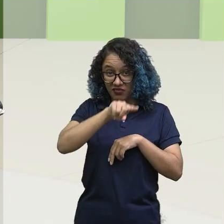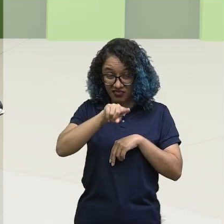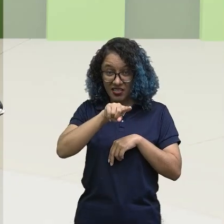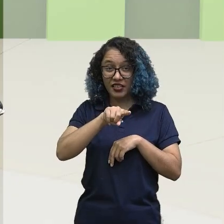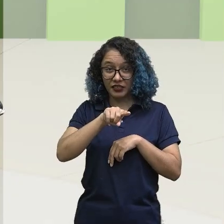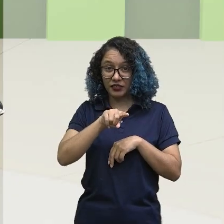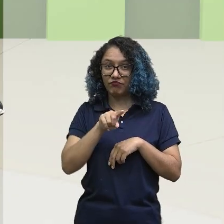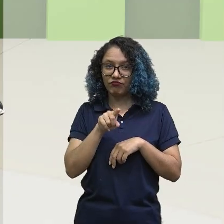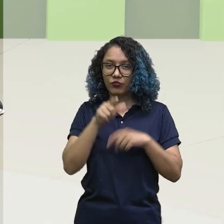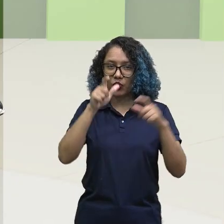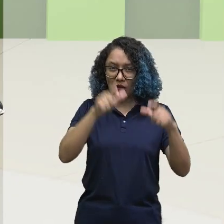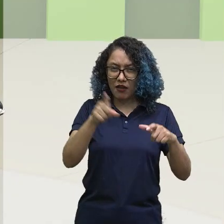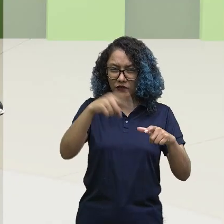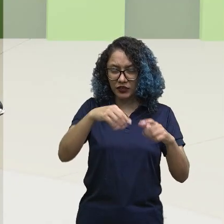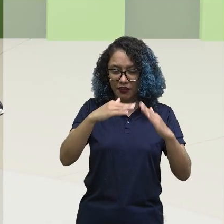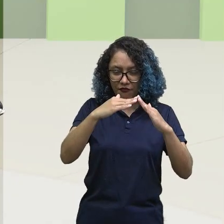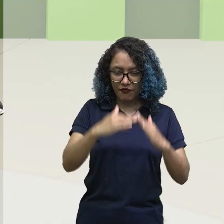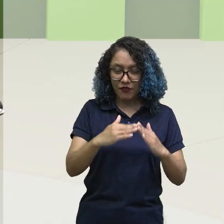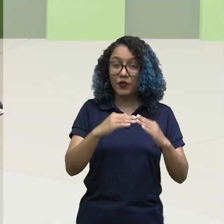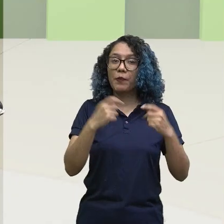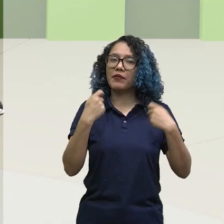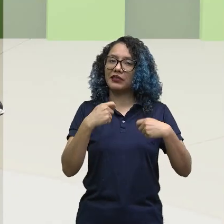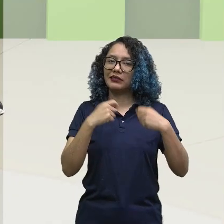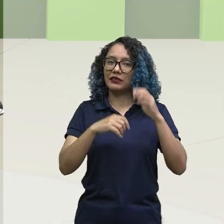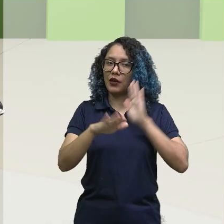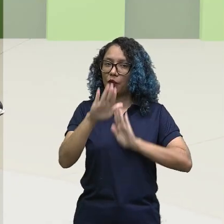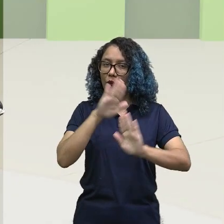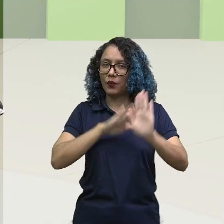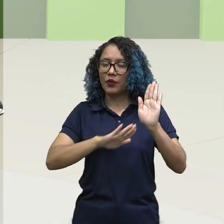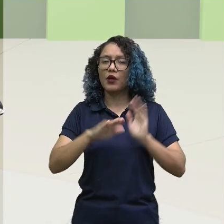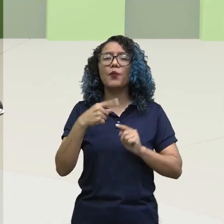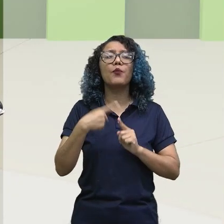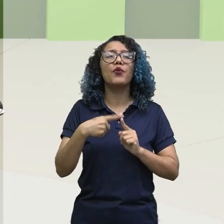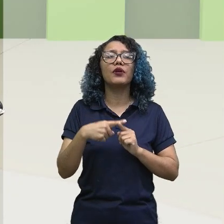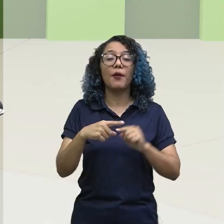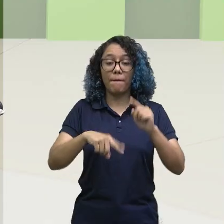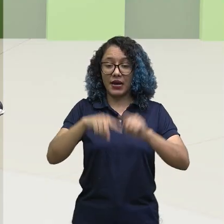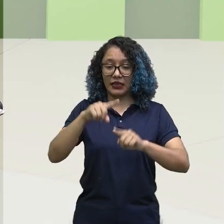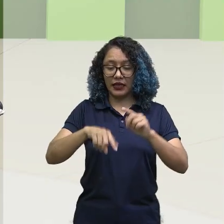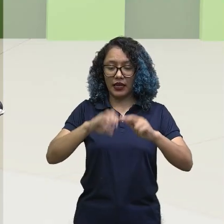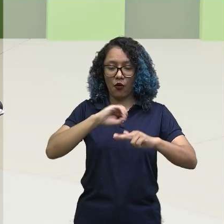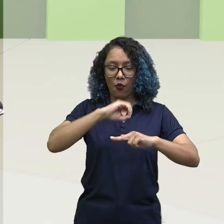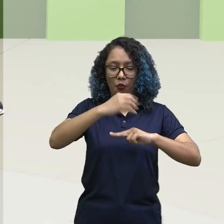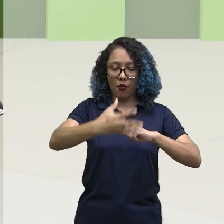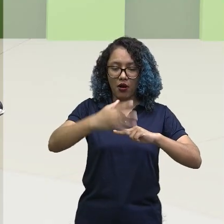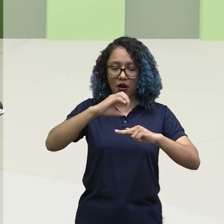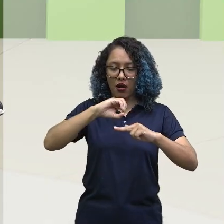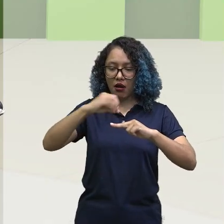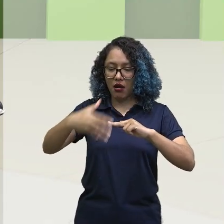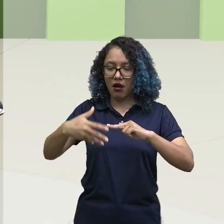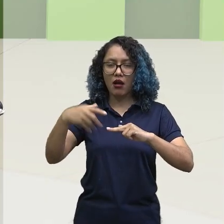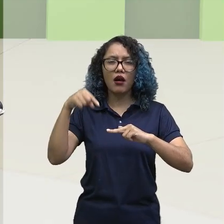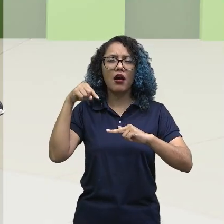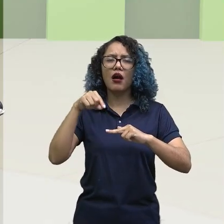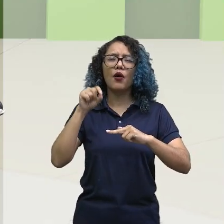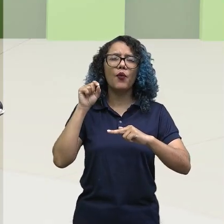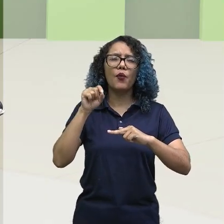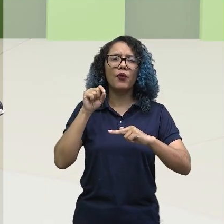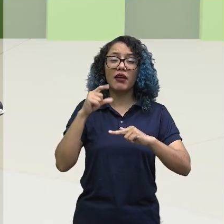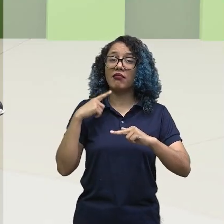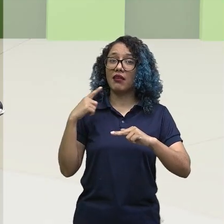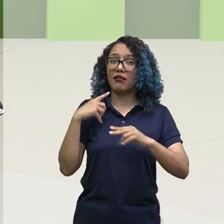ter cuidado, porque esse equipamento de radioterapia é um equipamento que está